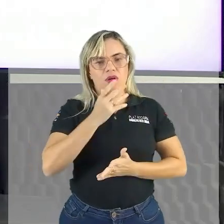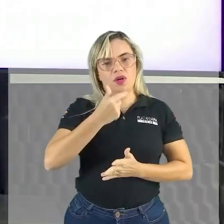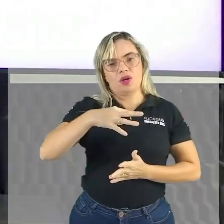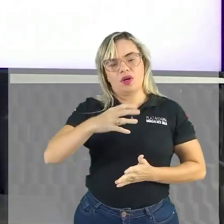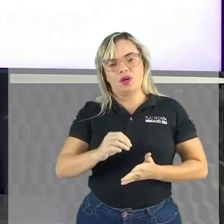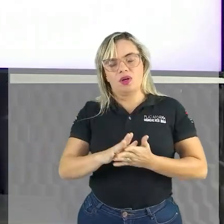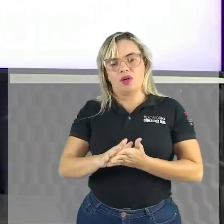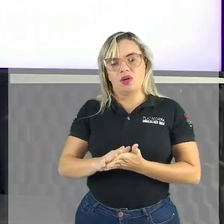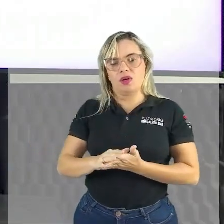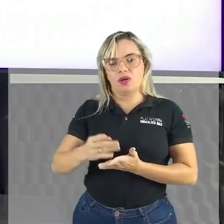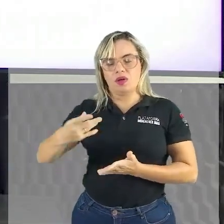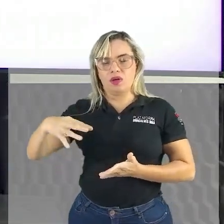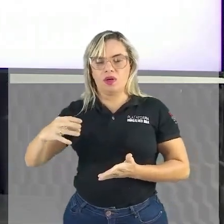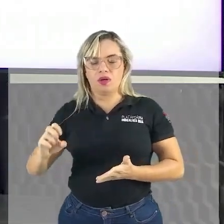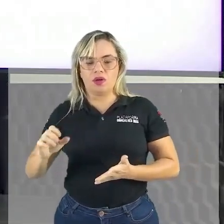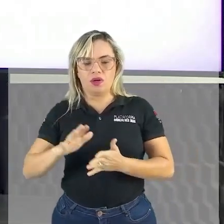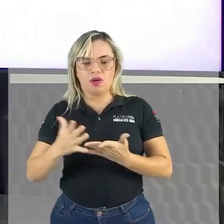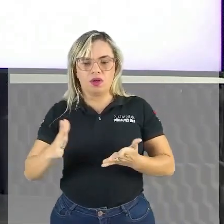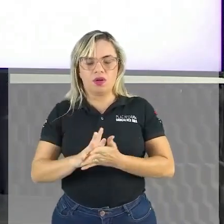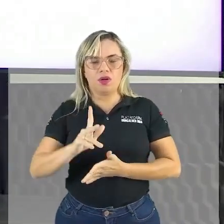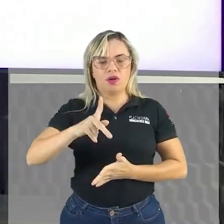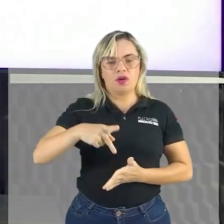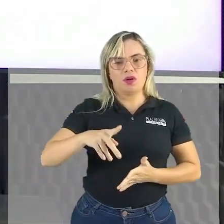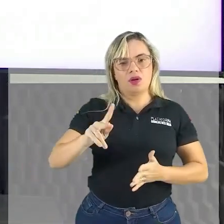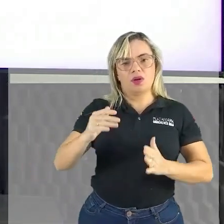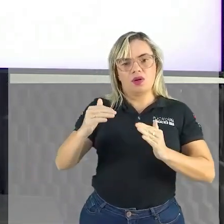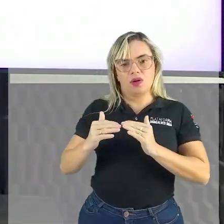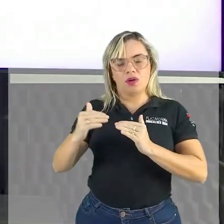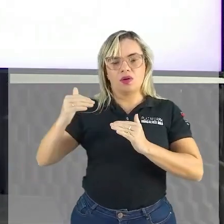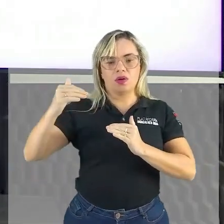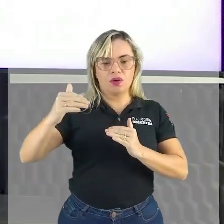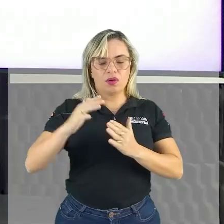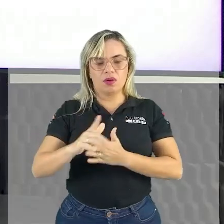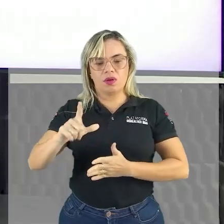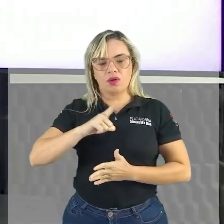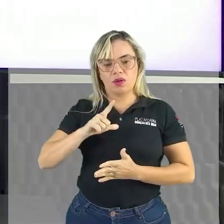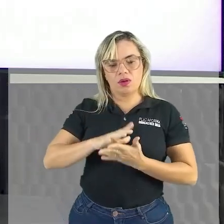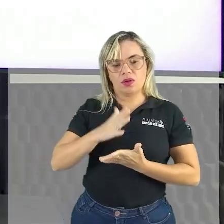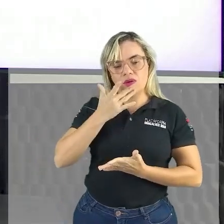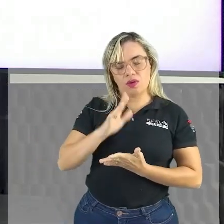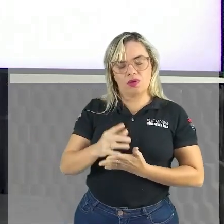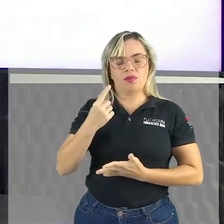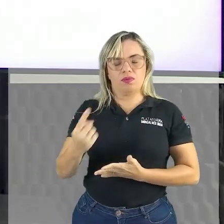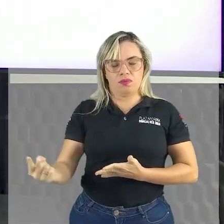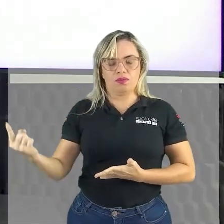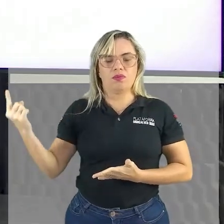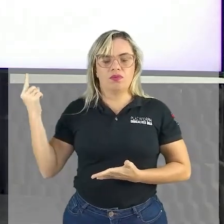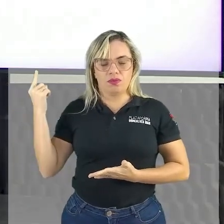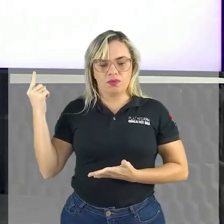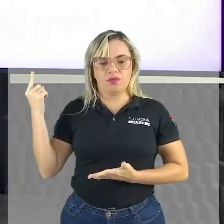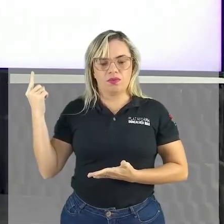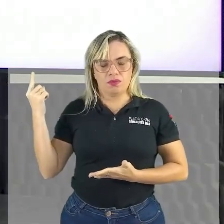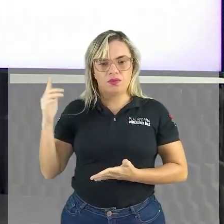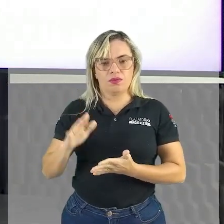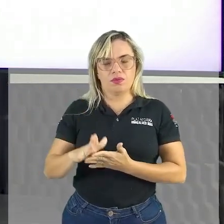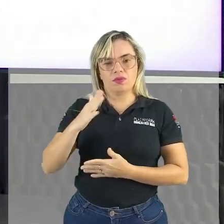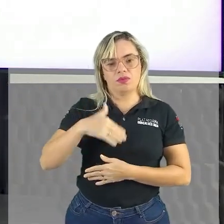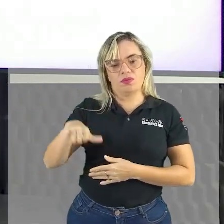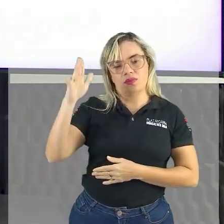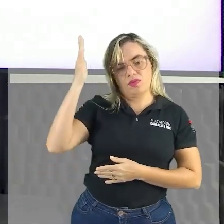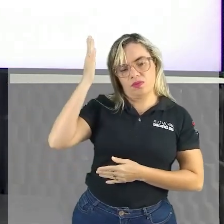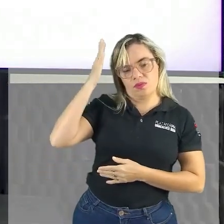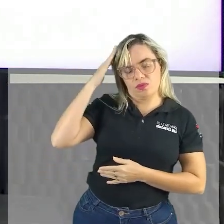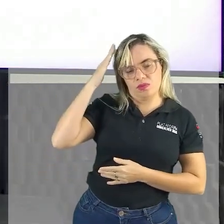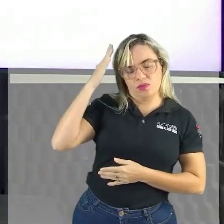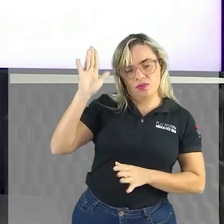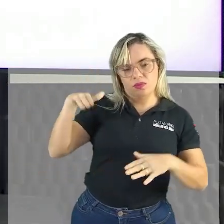base, o pH vai subir. Se o pH vai subir, eu tenho a coloração violeta. Então, bastava que você entendesse isso aqui,